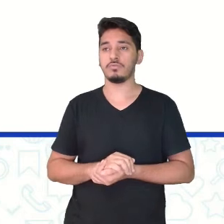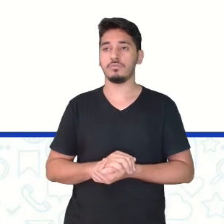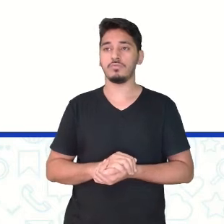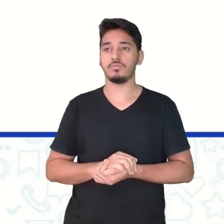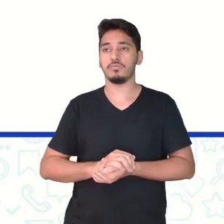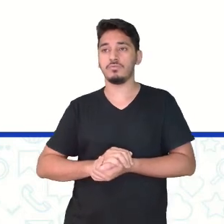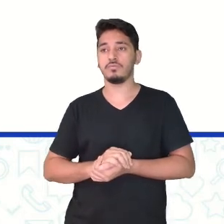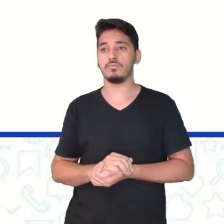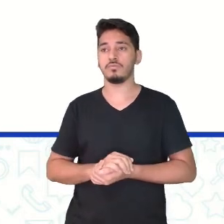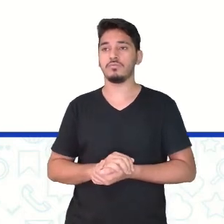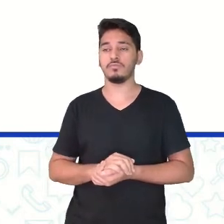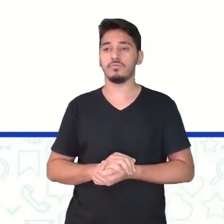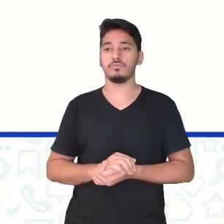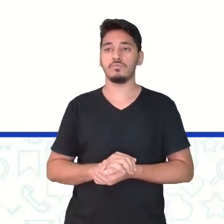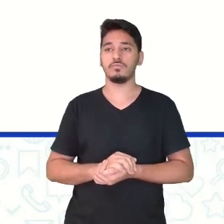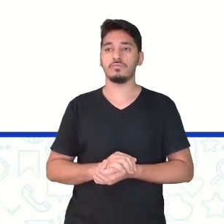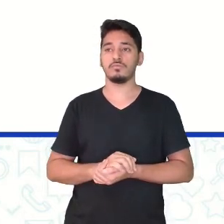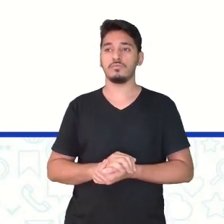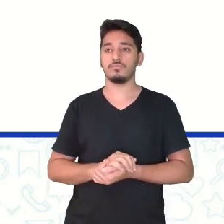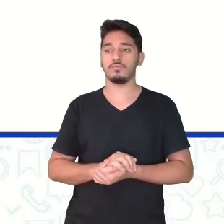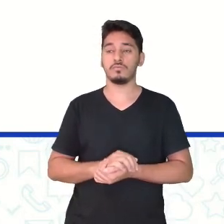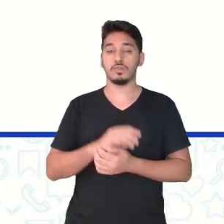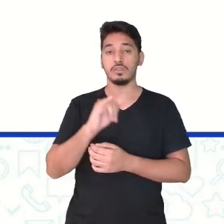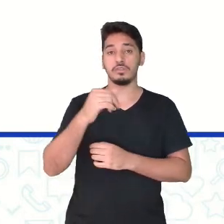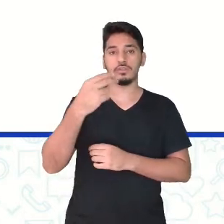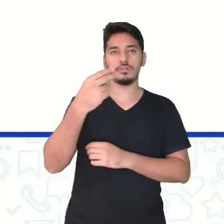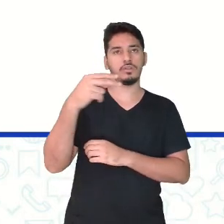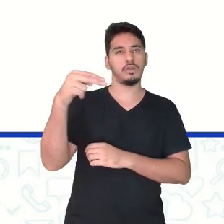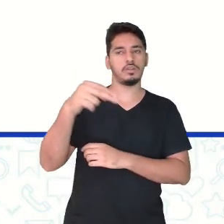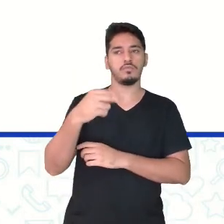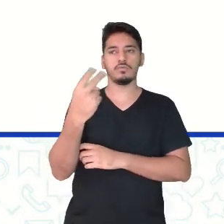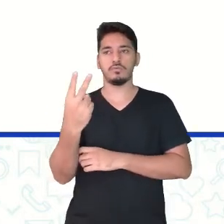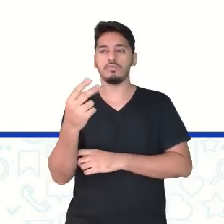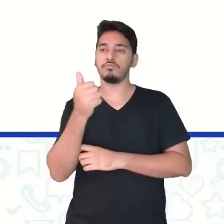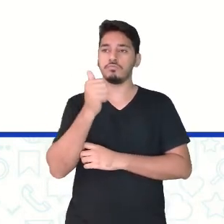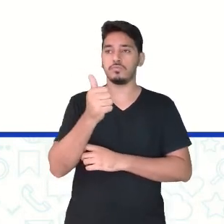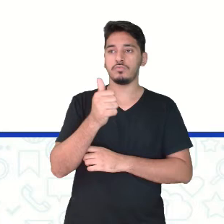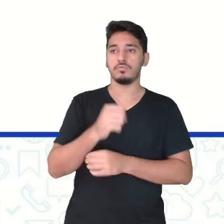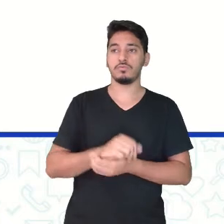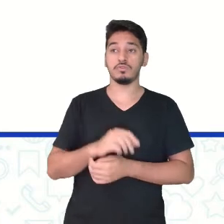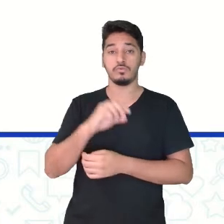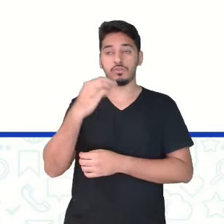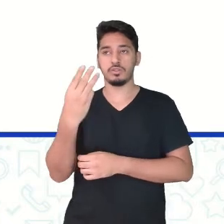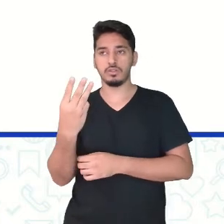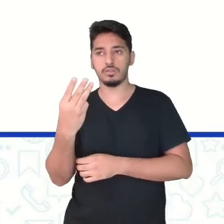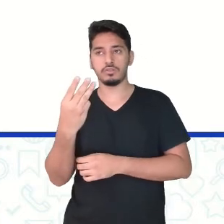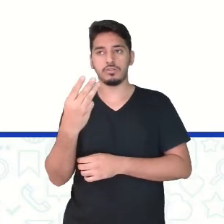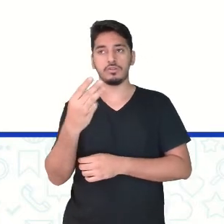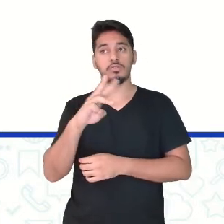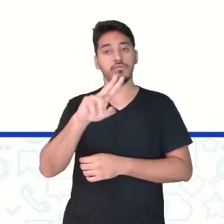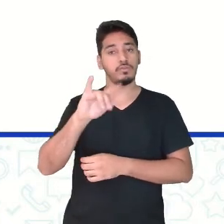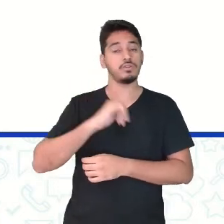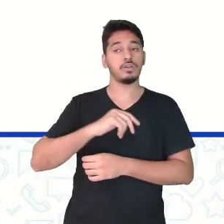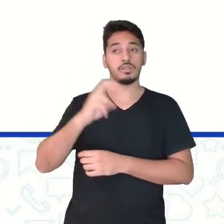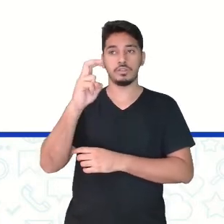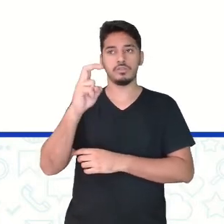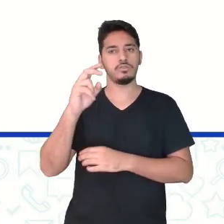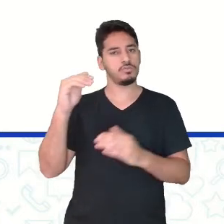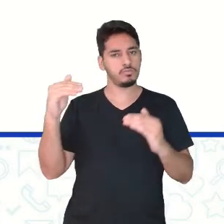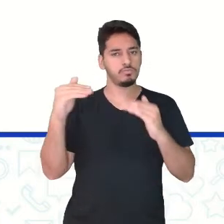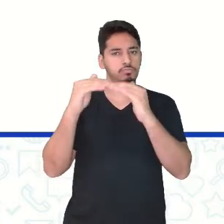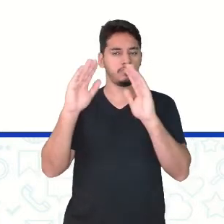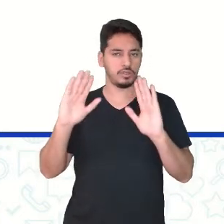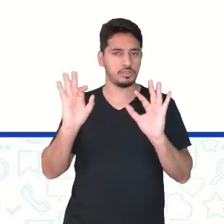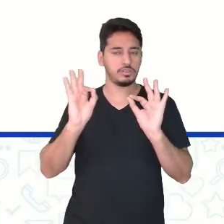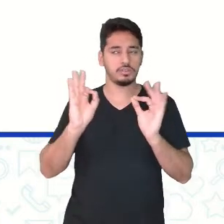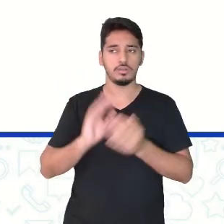Se n for 1, vai dar 1, bate. Se n for 2, vai dar o 3, bate. Se n for 3, vai dar o número 5, também bate o